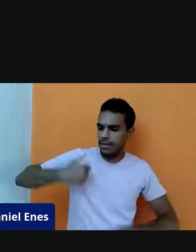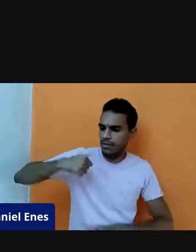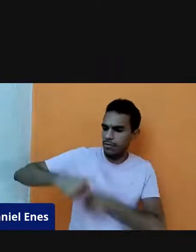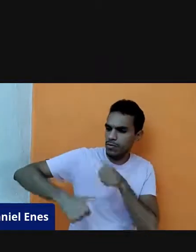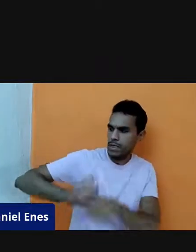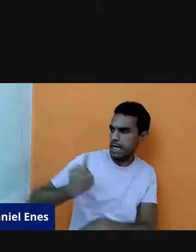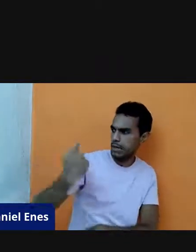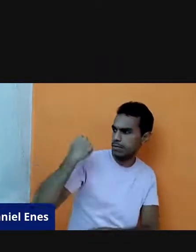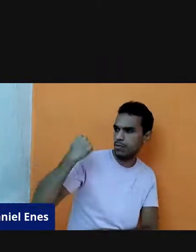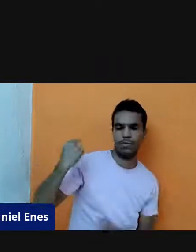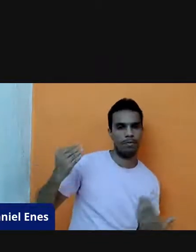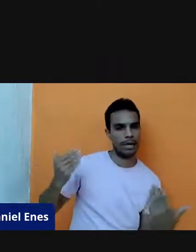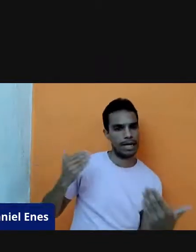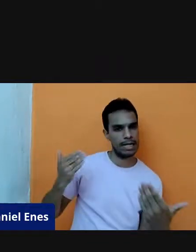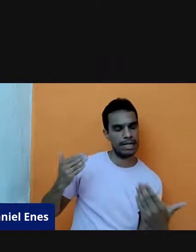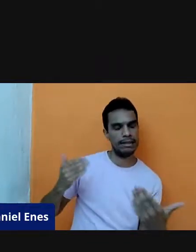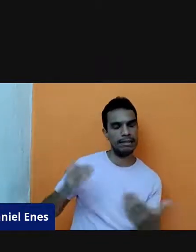então.